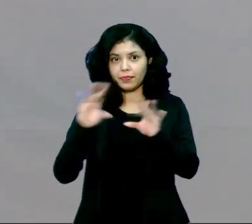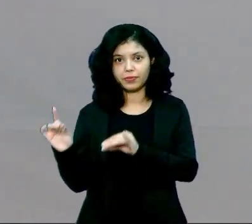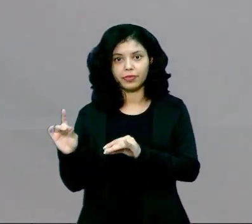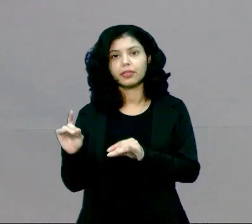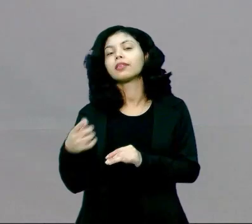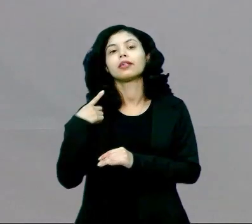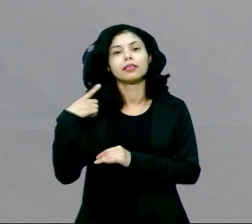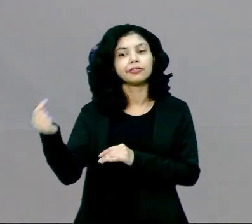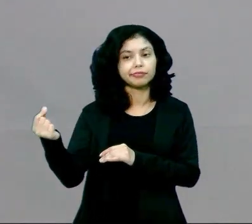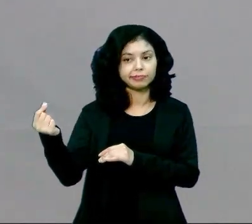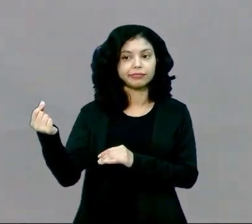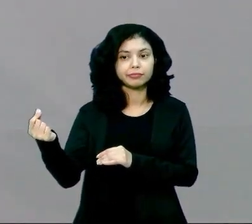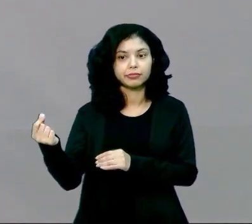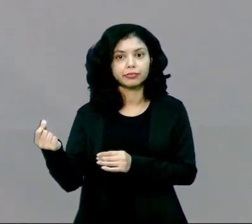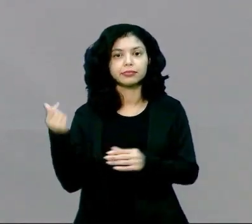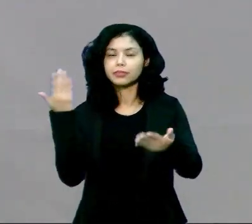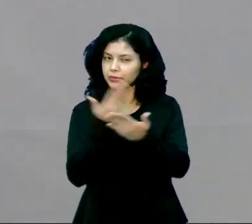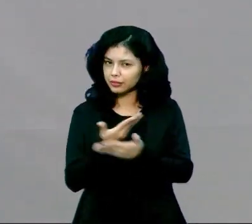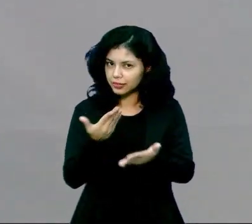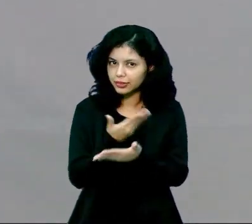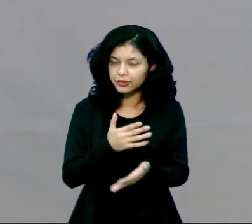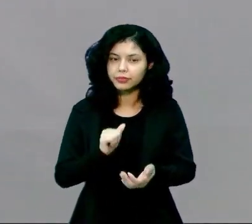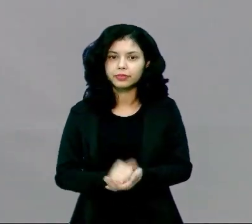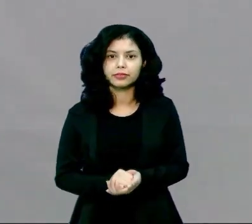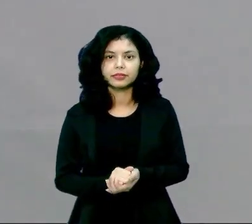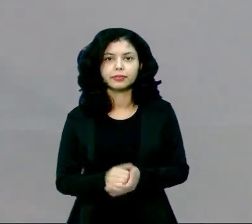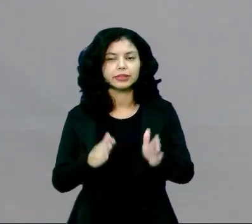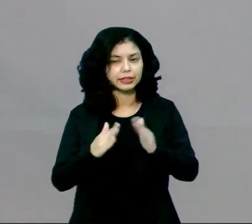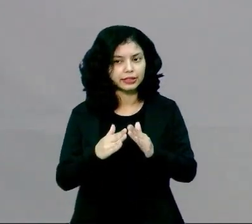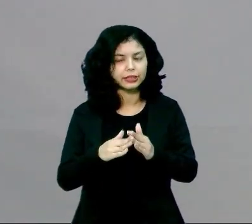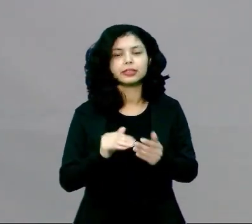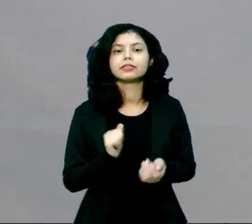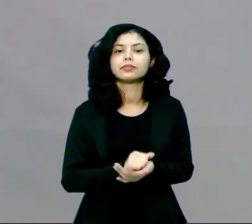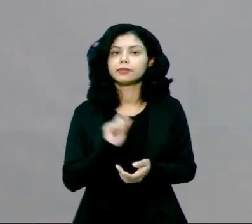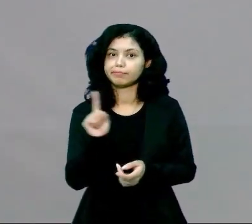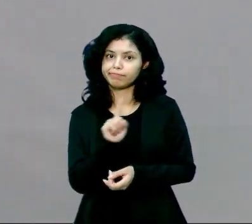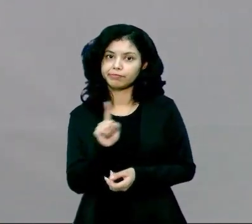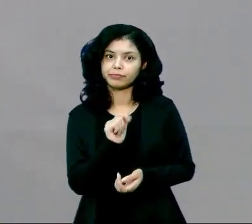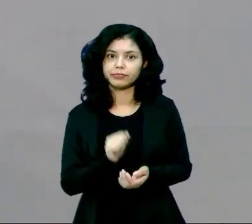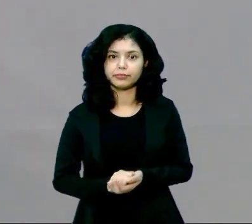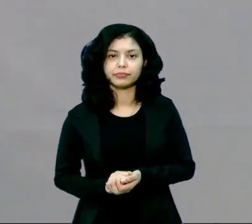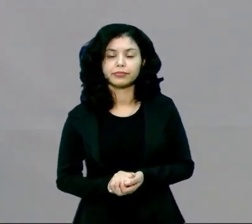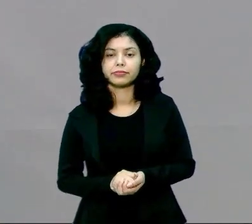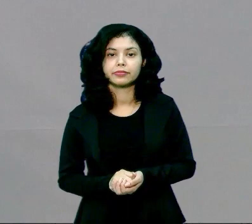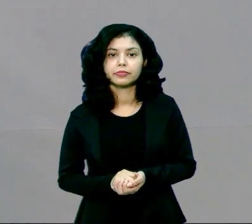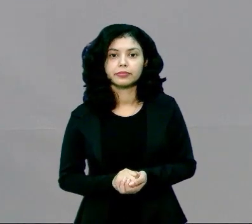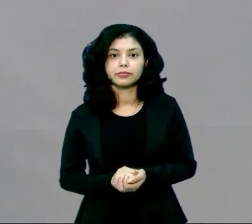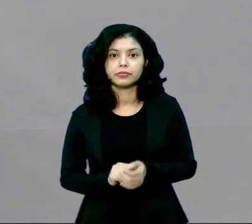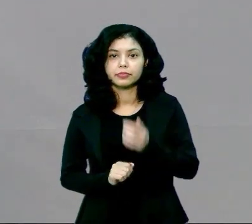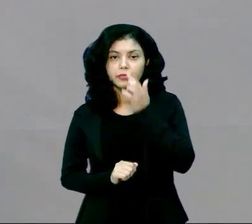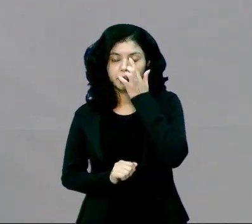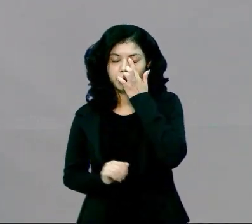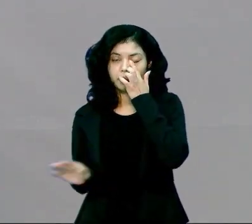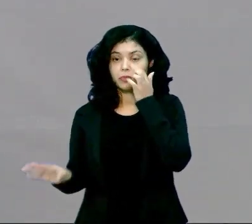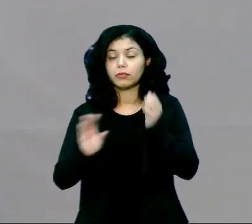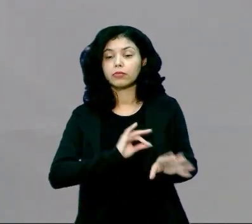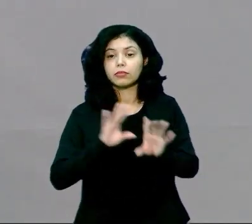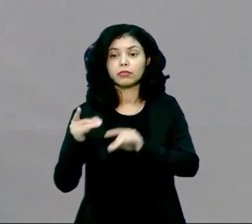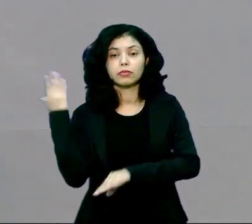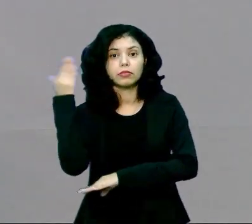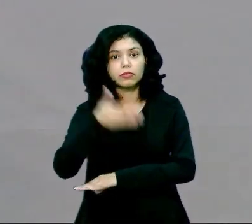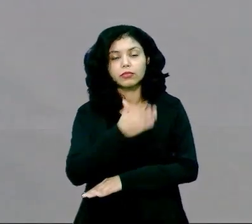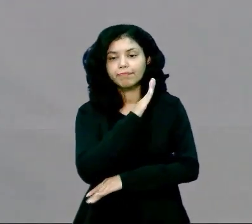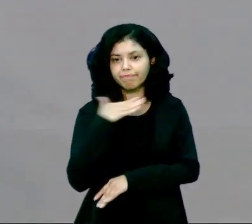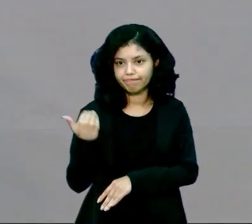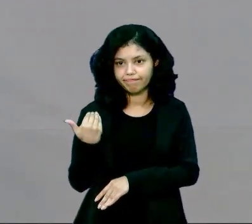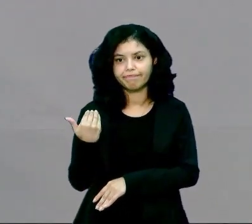ele para resgatar, né, para dar residência, moradia e comida de graça, não. Né? Levou ele direto